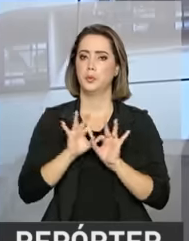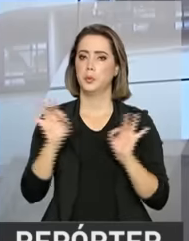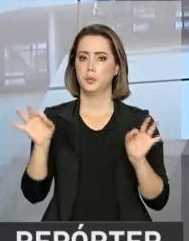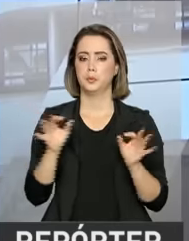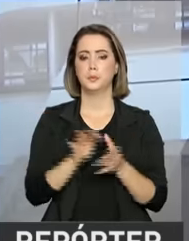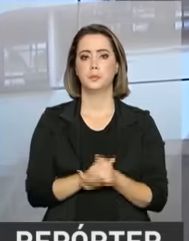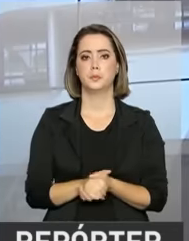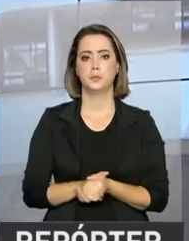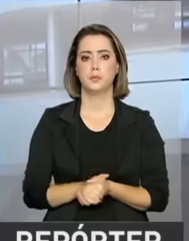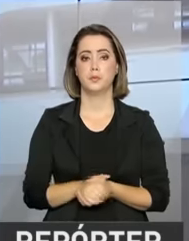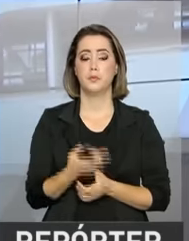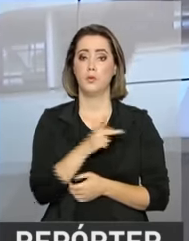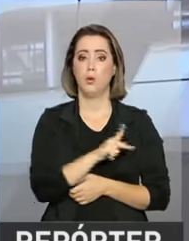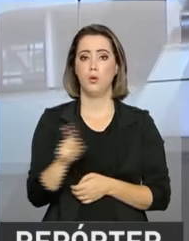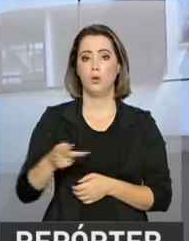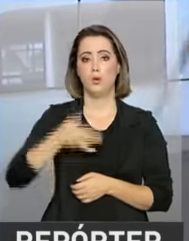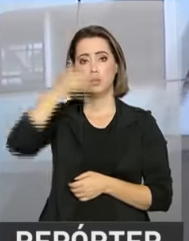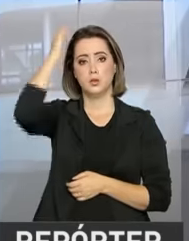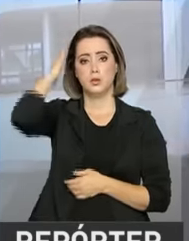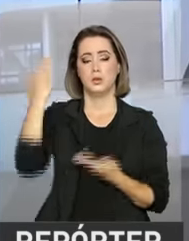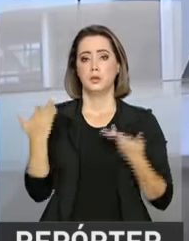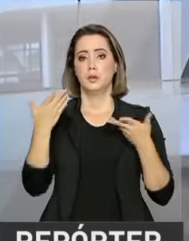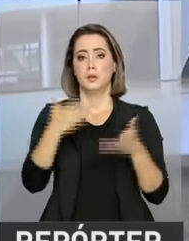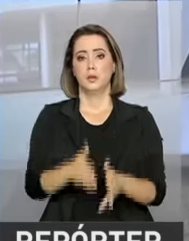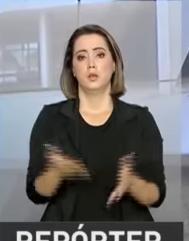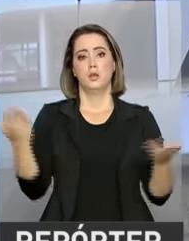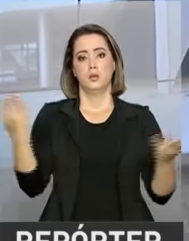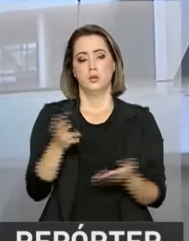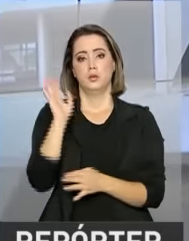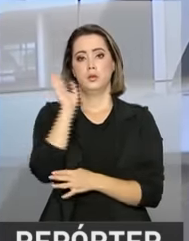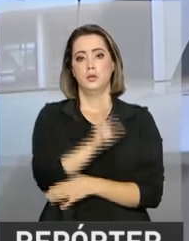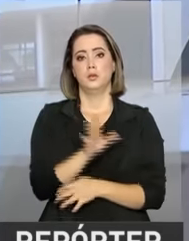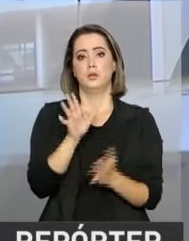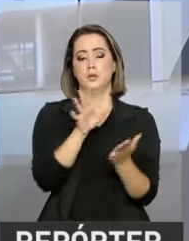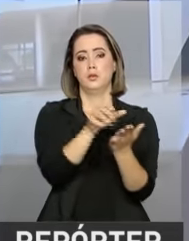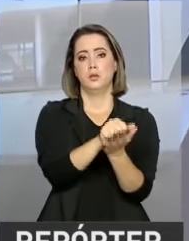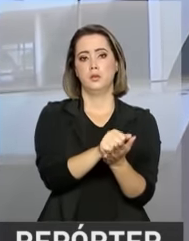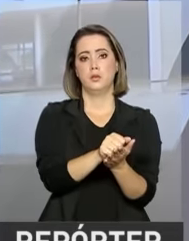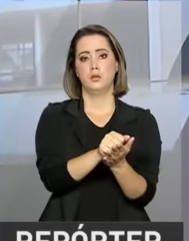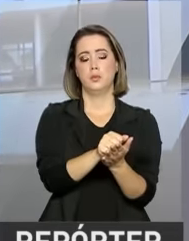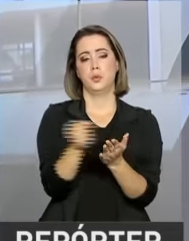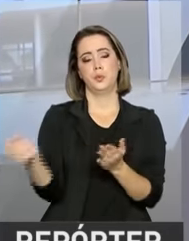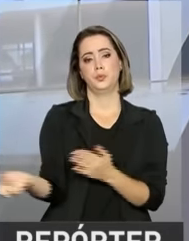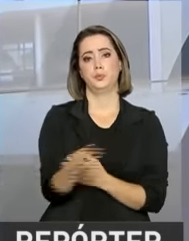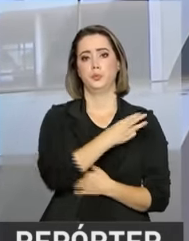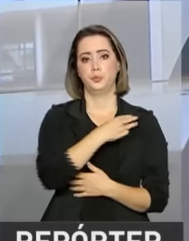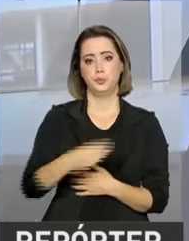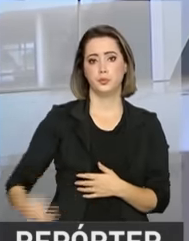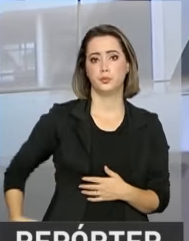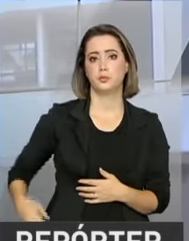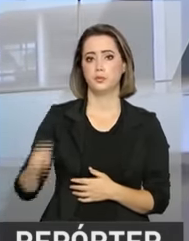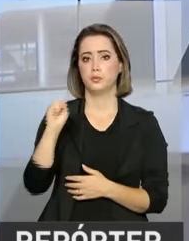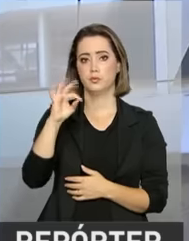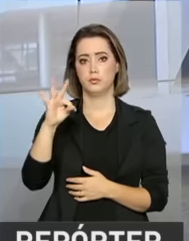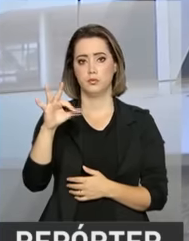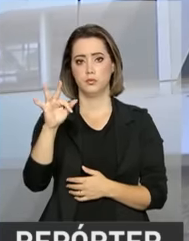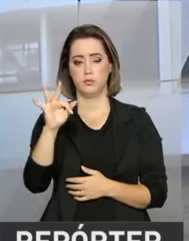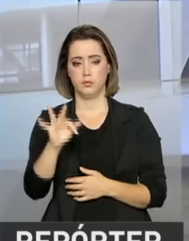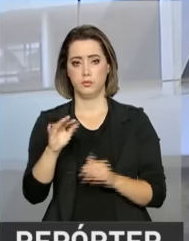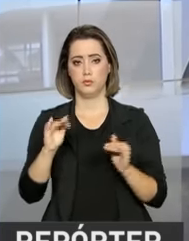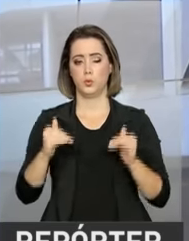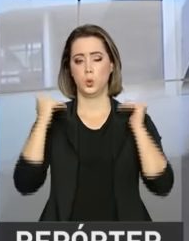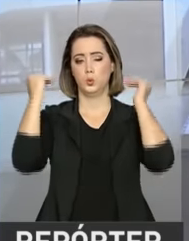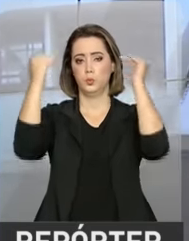afetados o presidente Michel Temer participa hoje à tarde da posse de Alexandre de Moraes como Ministro do Supremo